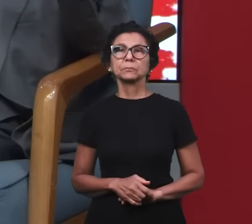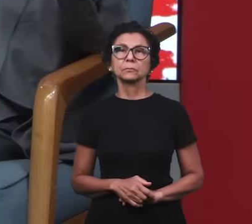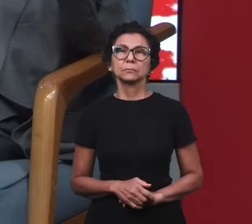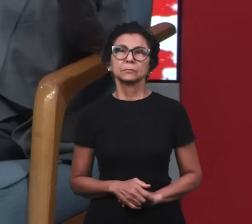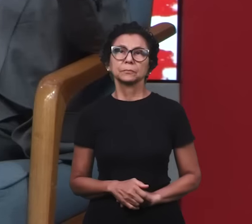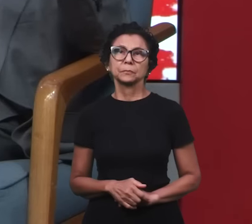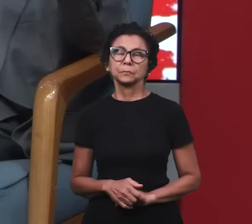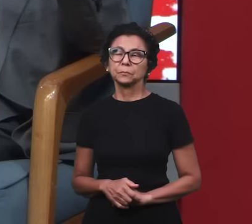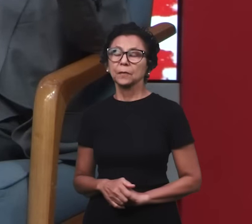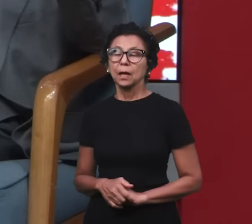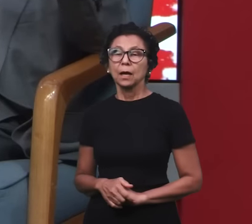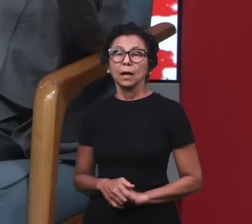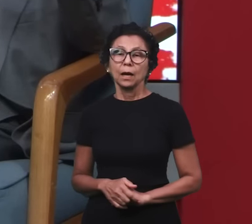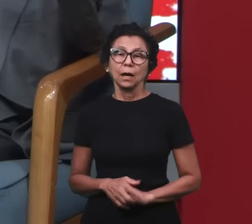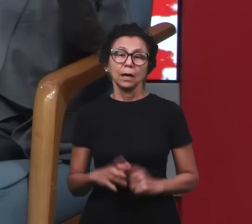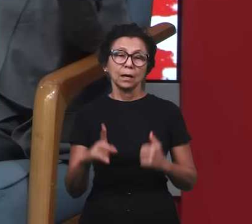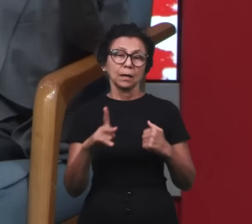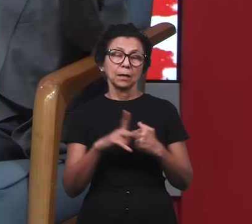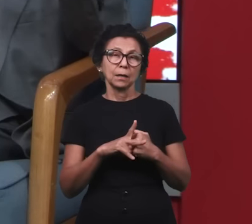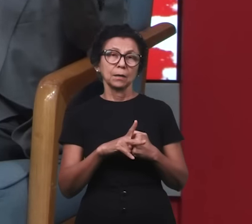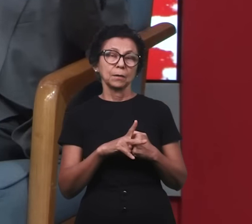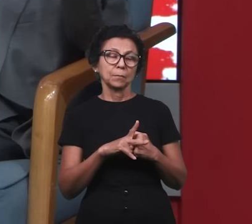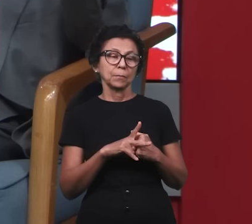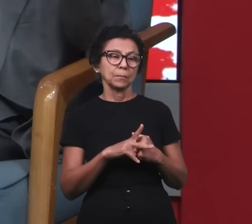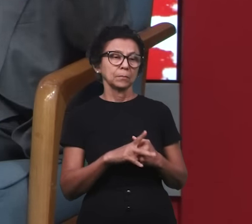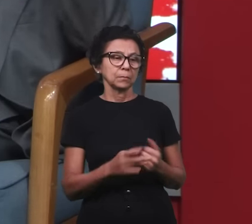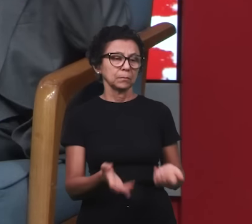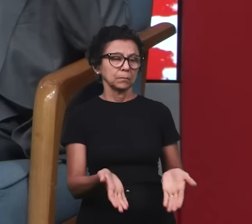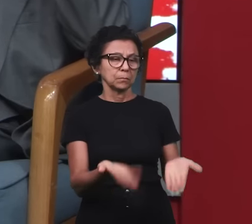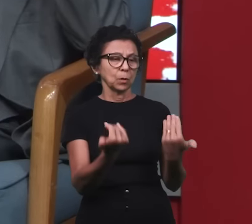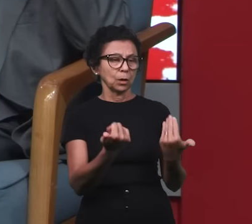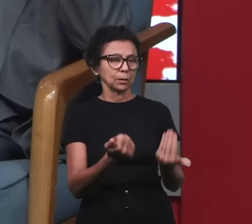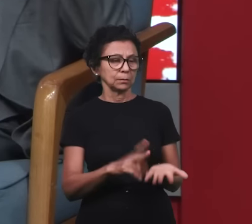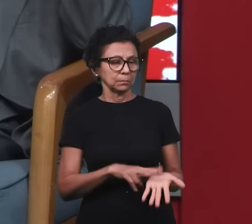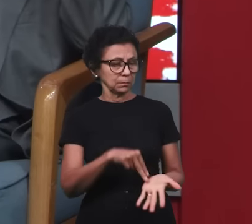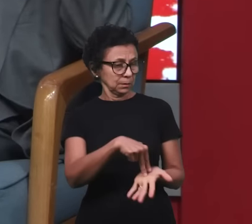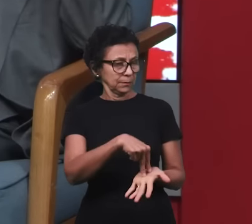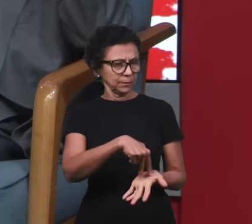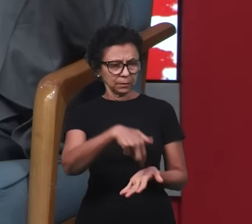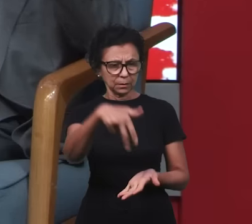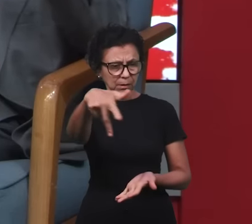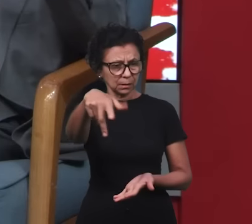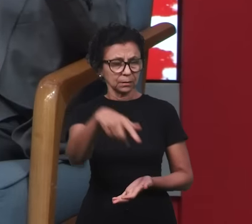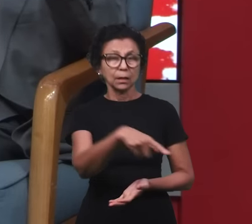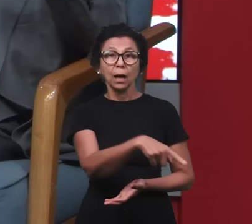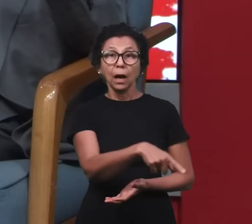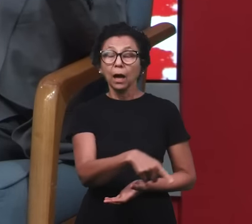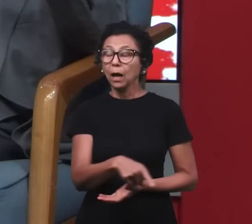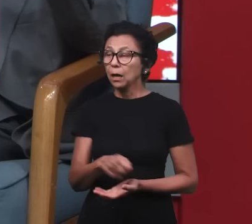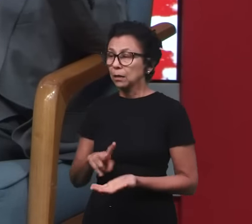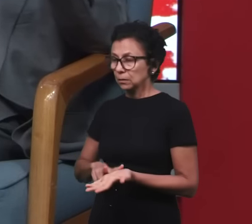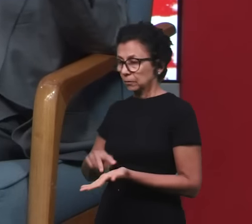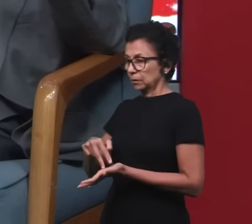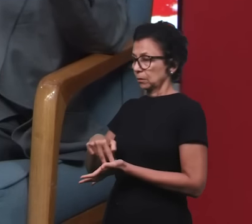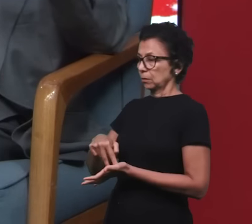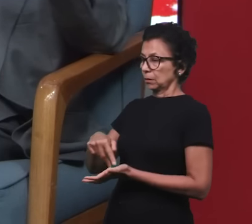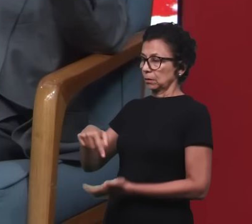Pedro diz para o coxo: levanta e anda. Ele levantou e andou.